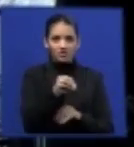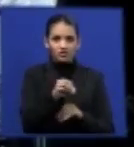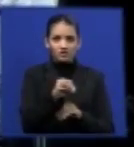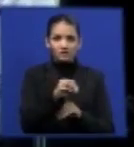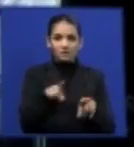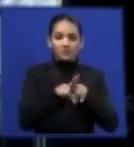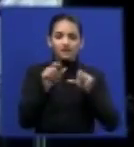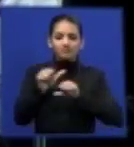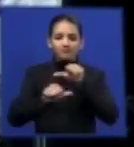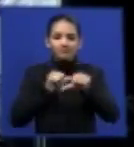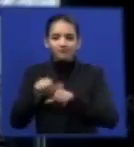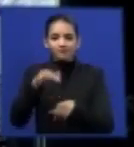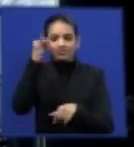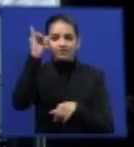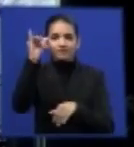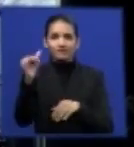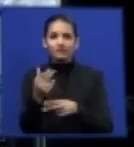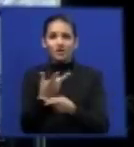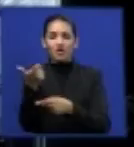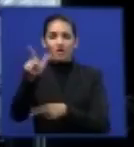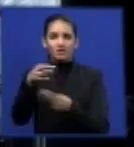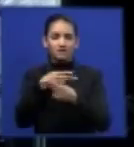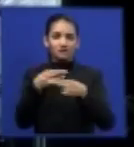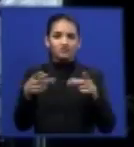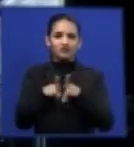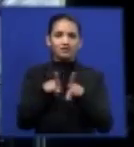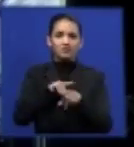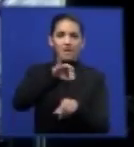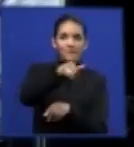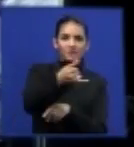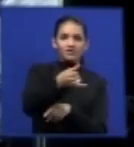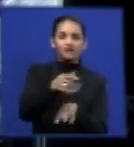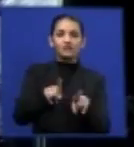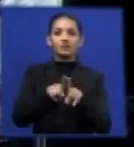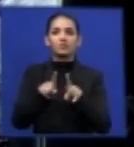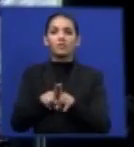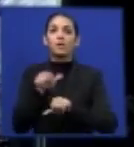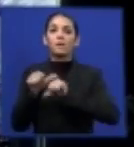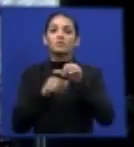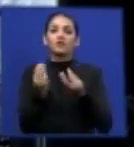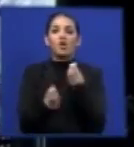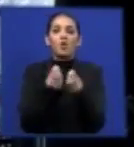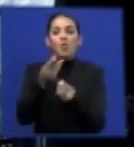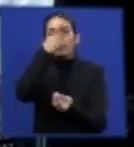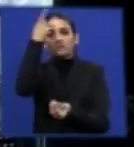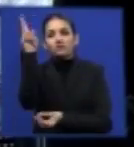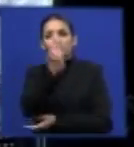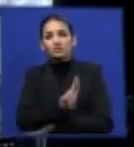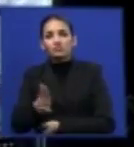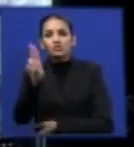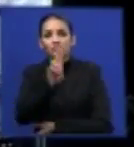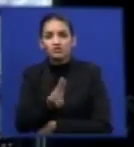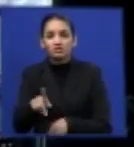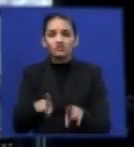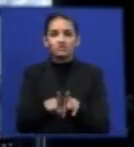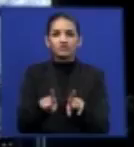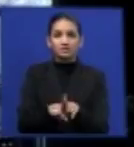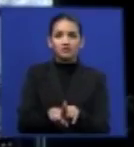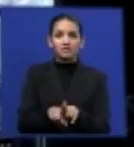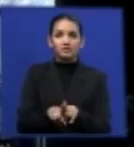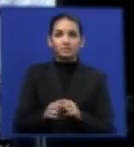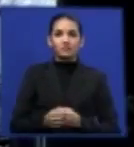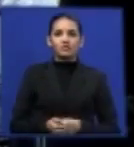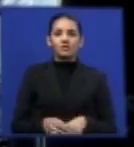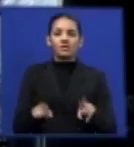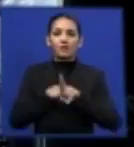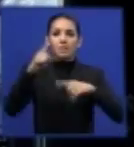das nossas metas é mudar os padrões de consumo o consumo consciente né e o consumo de distâncias